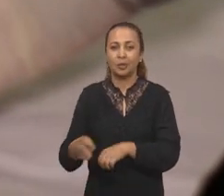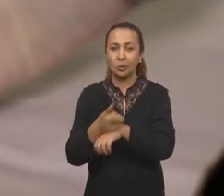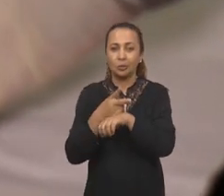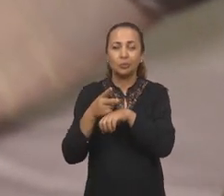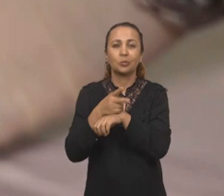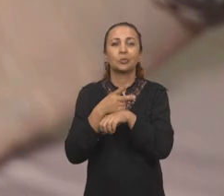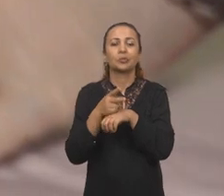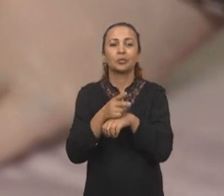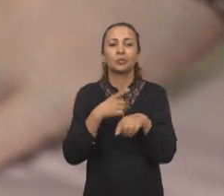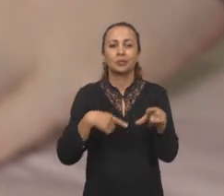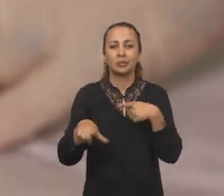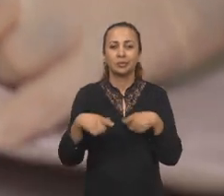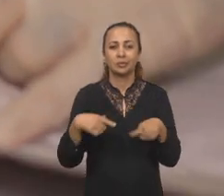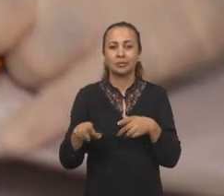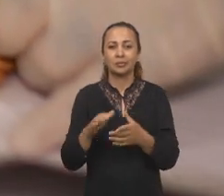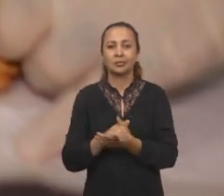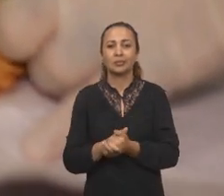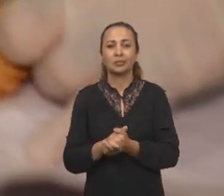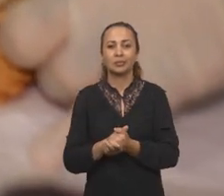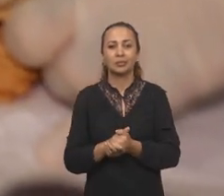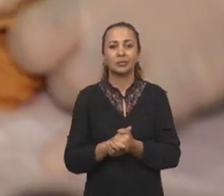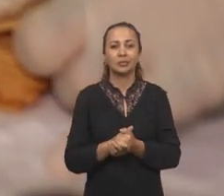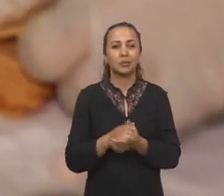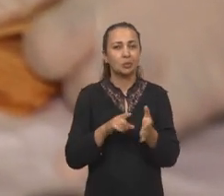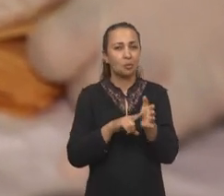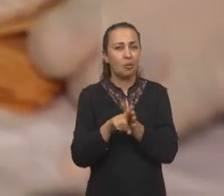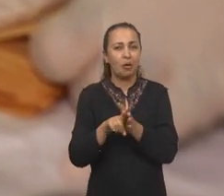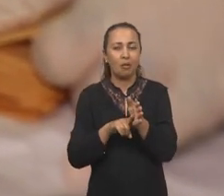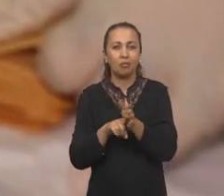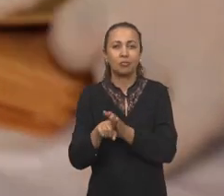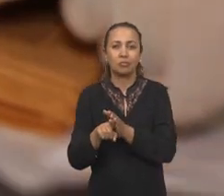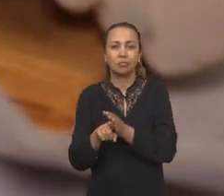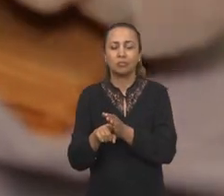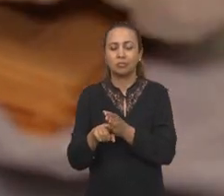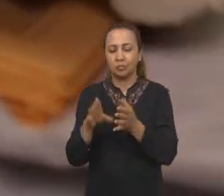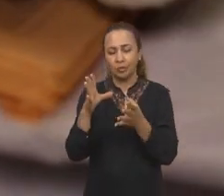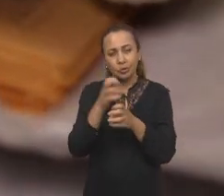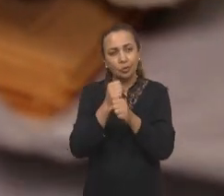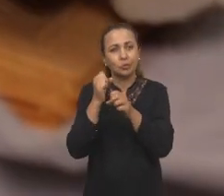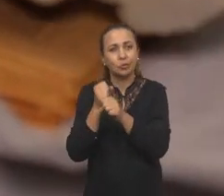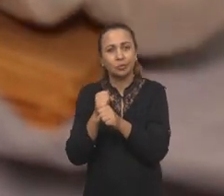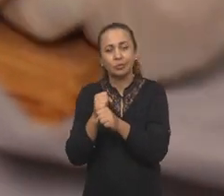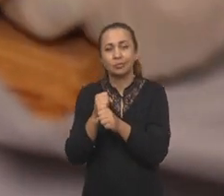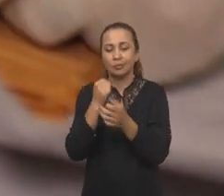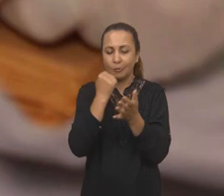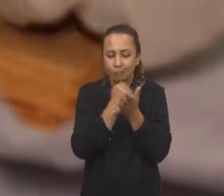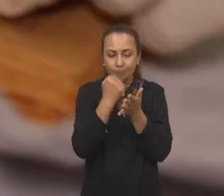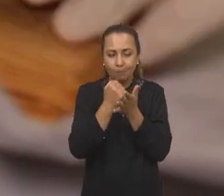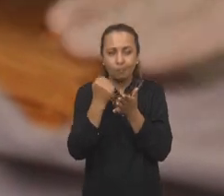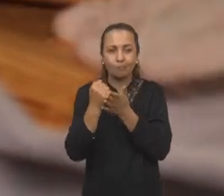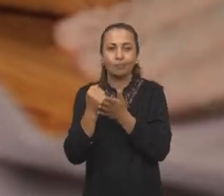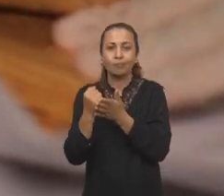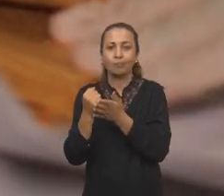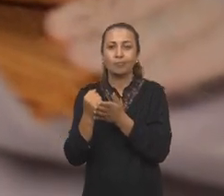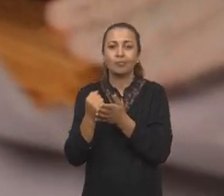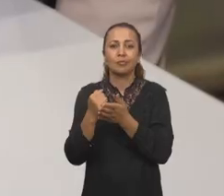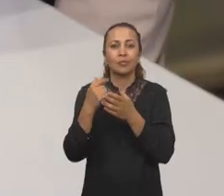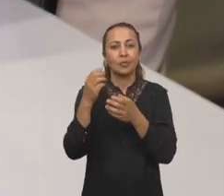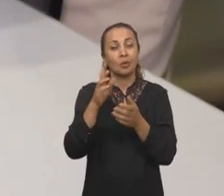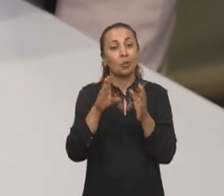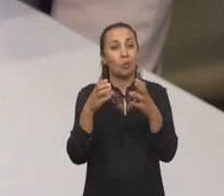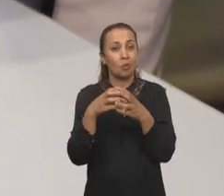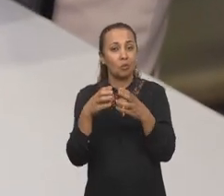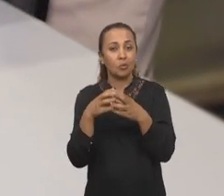trabalho de busca mesmo de averiguação catalogação desses materiais onde é que eles estão né nos partidos